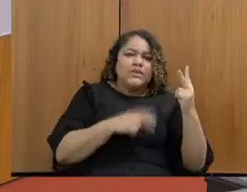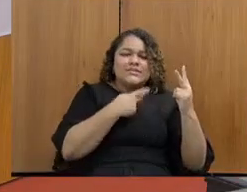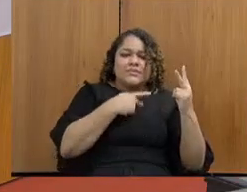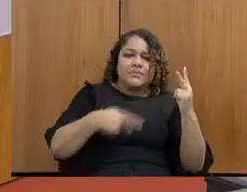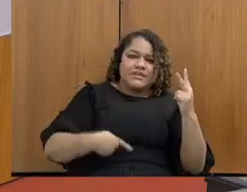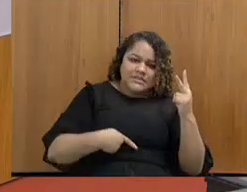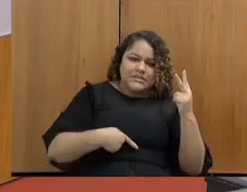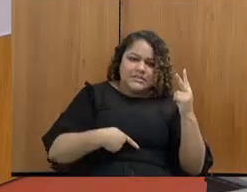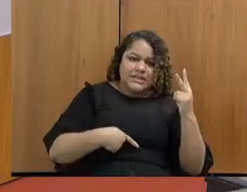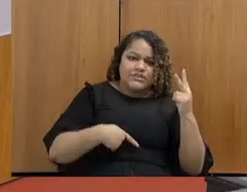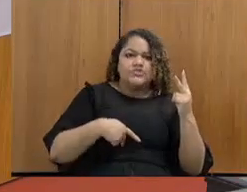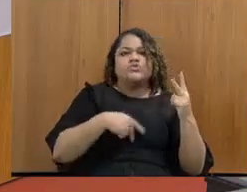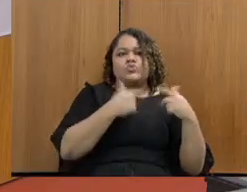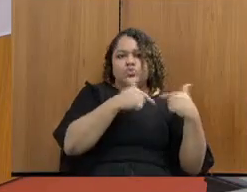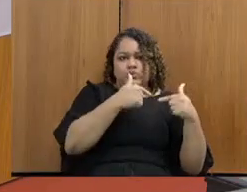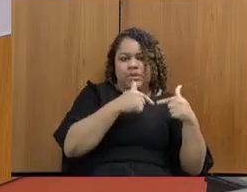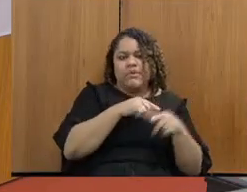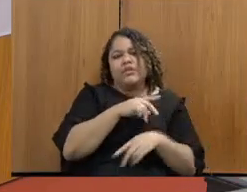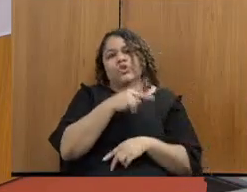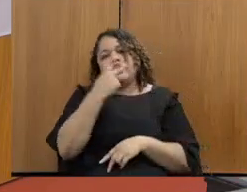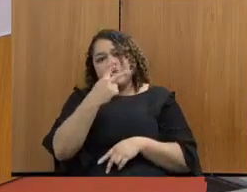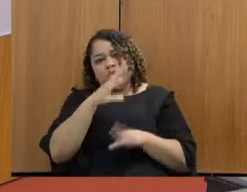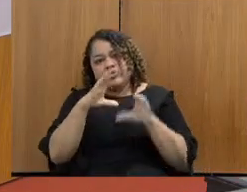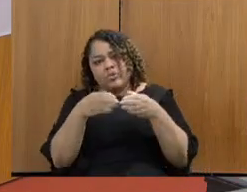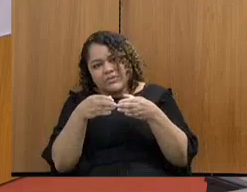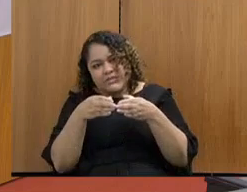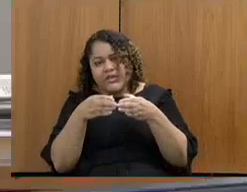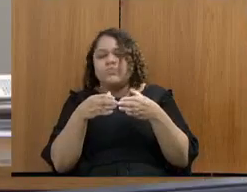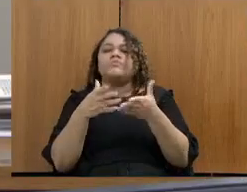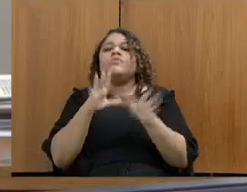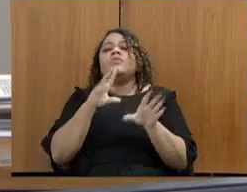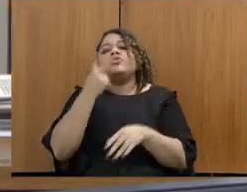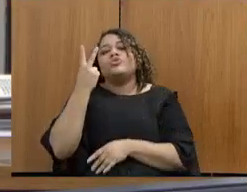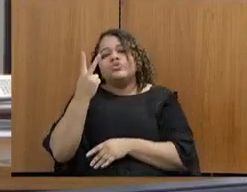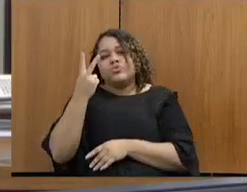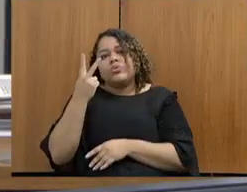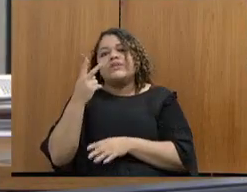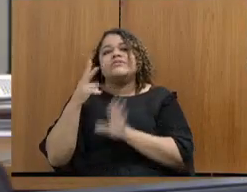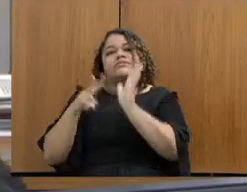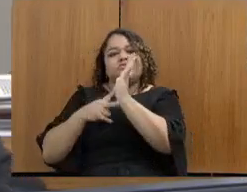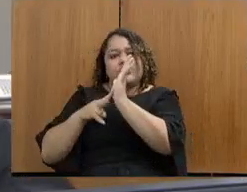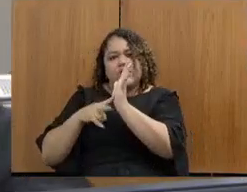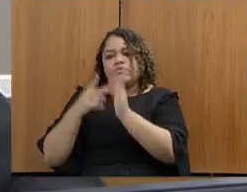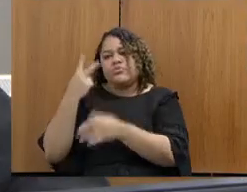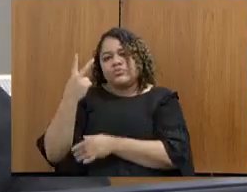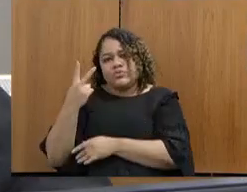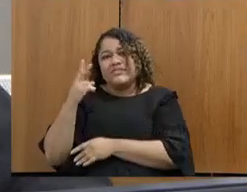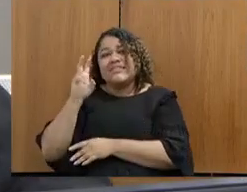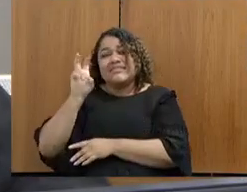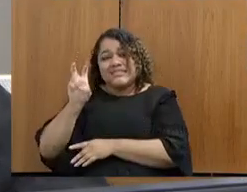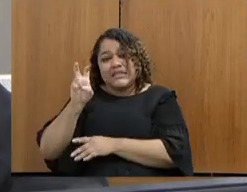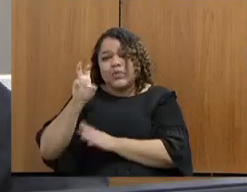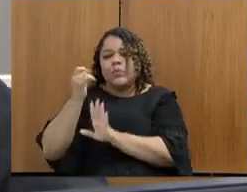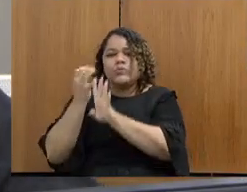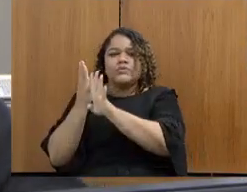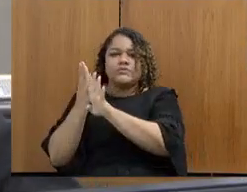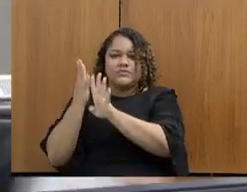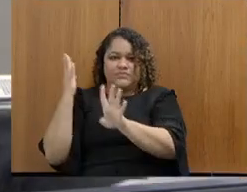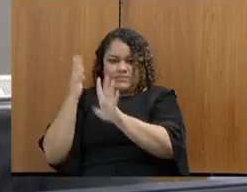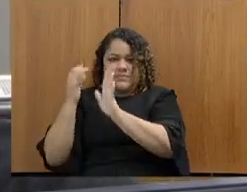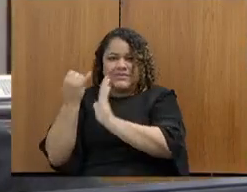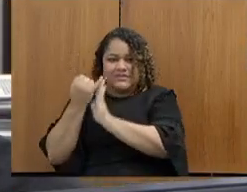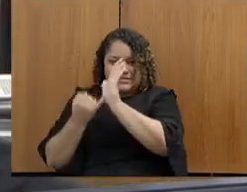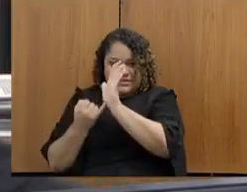três membros das comissões participantes políticas são quatro líderes por ordem descrição 5 membros da mesa da Assembleia